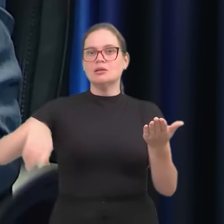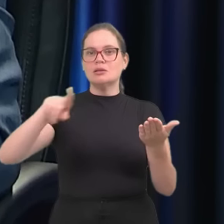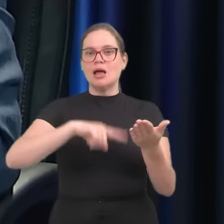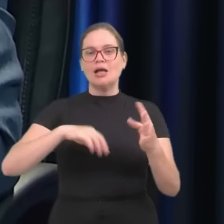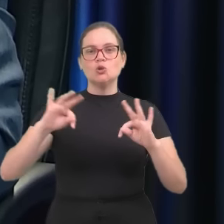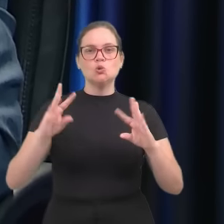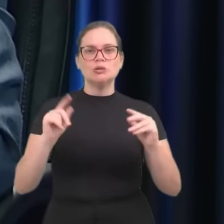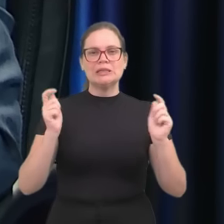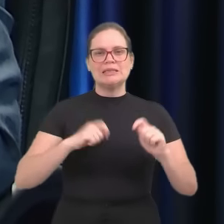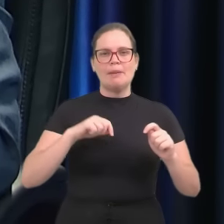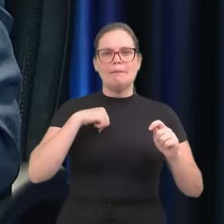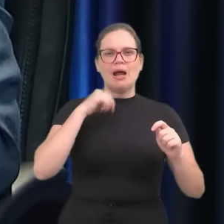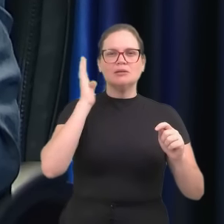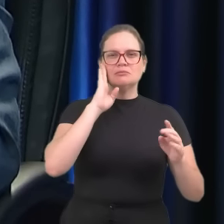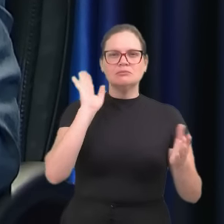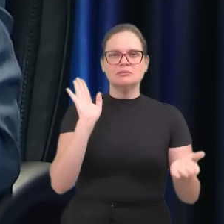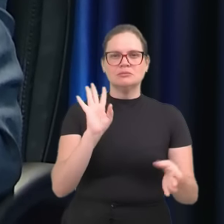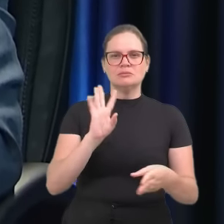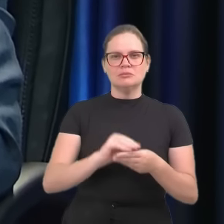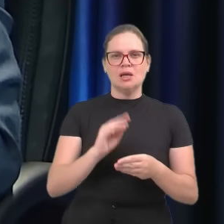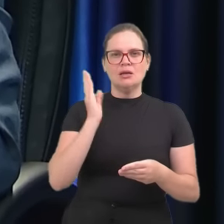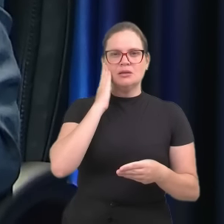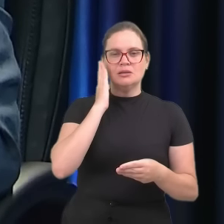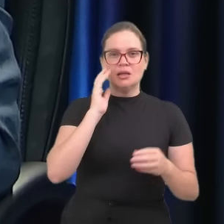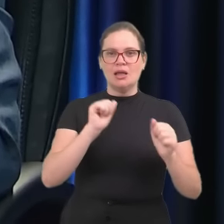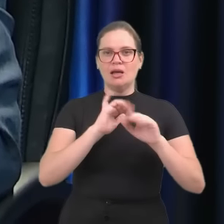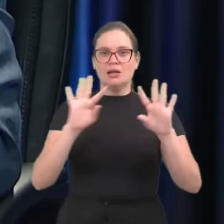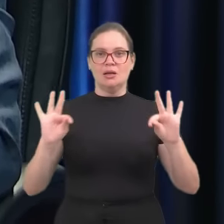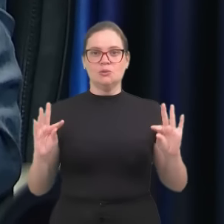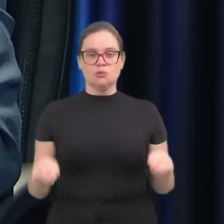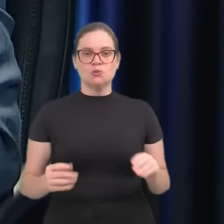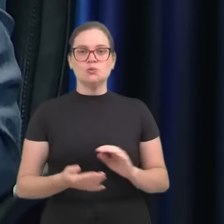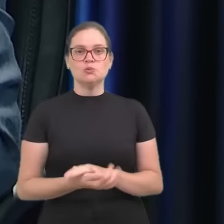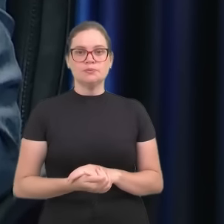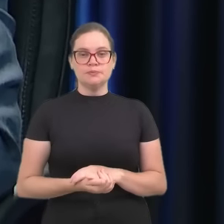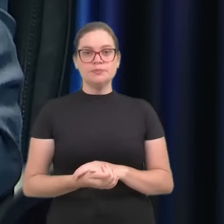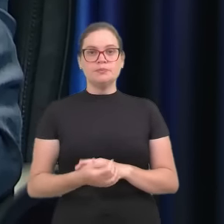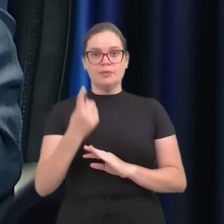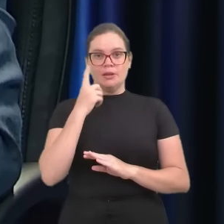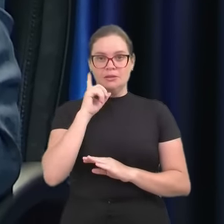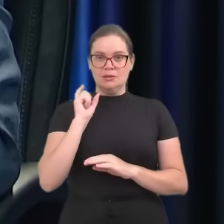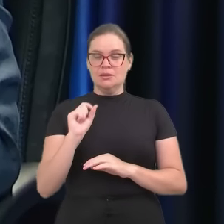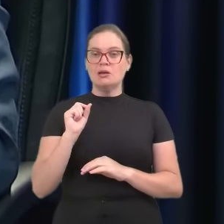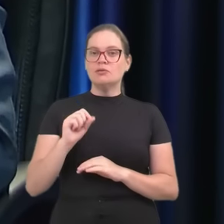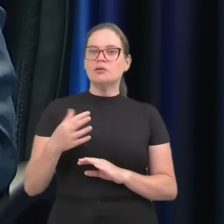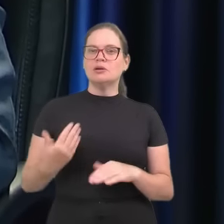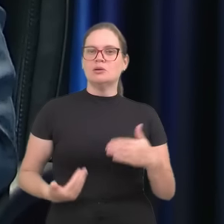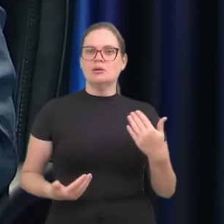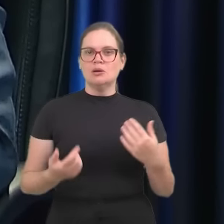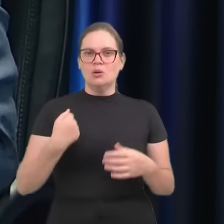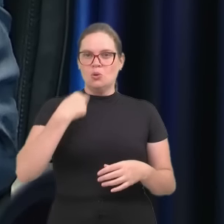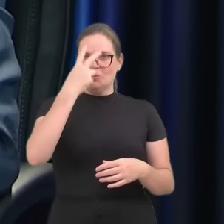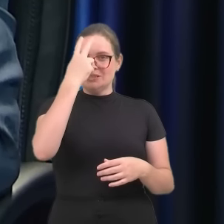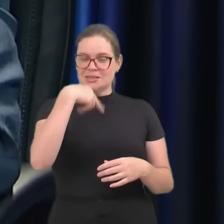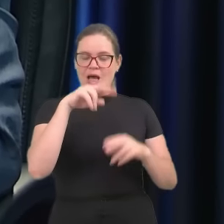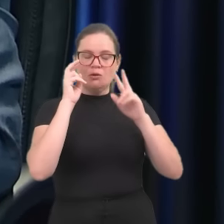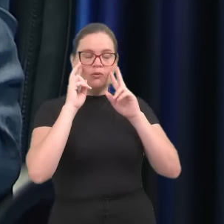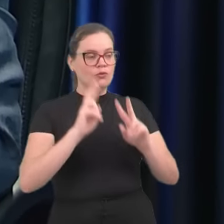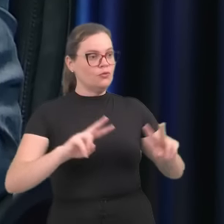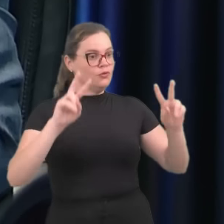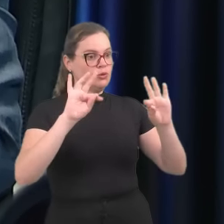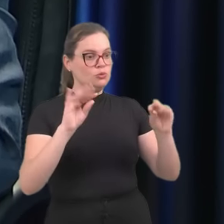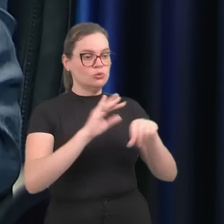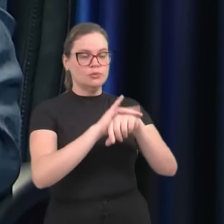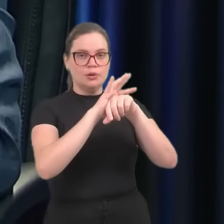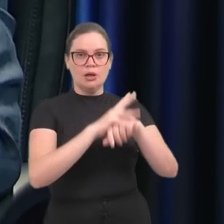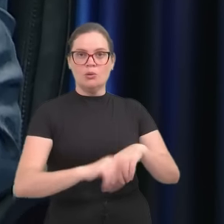para enxergar além, para ter uma visão da eternidade e das coisas celestiais. E olha só, depois que aquele cego